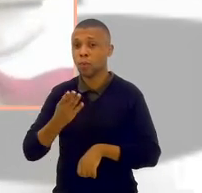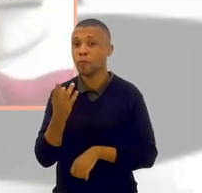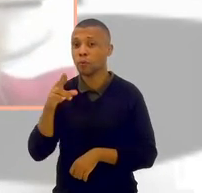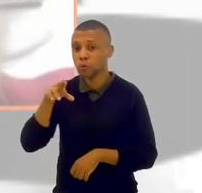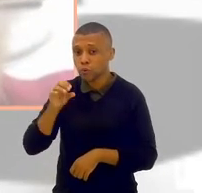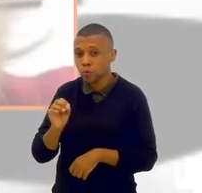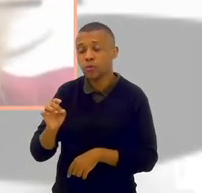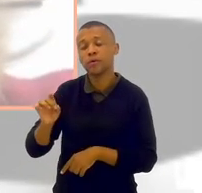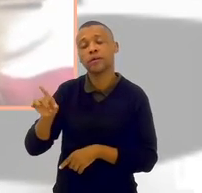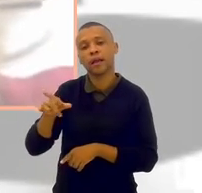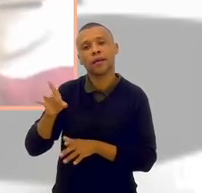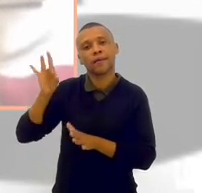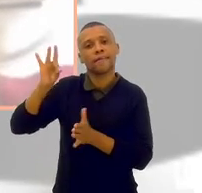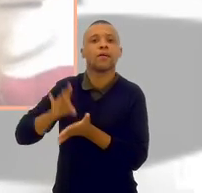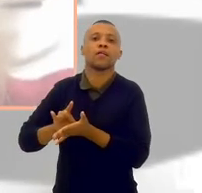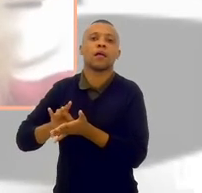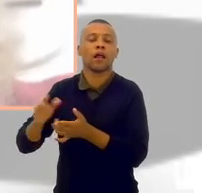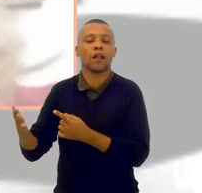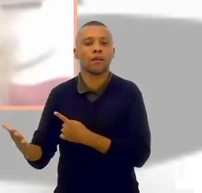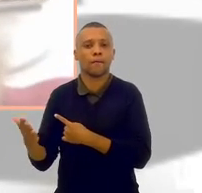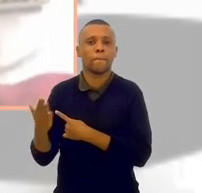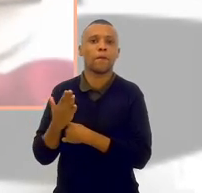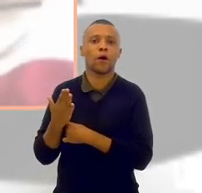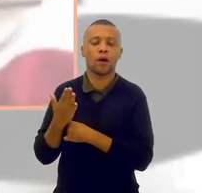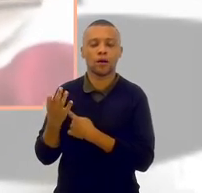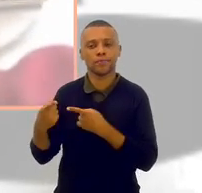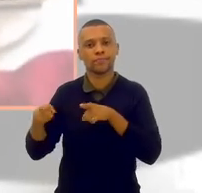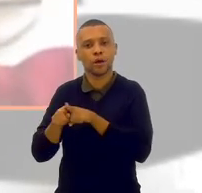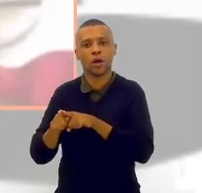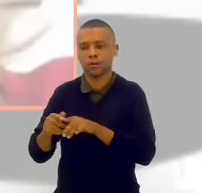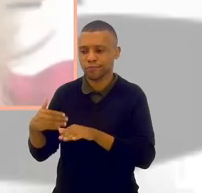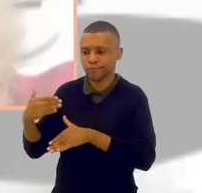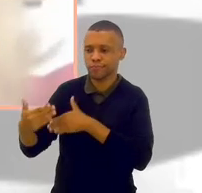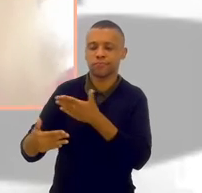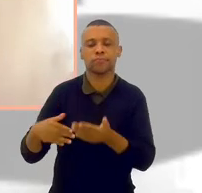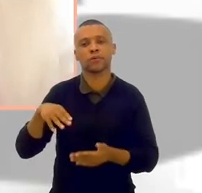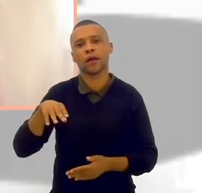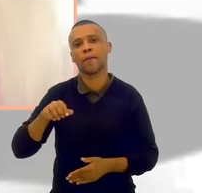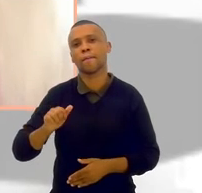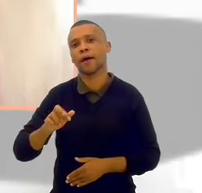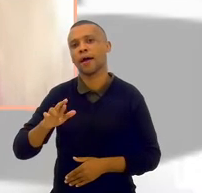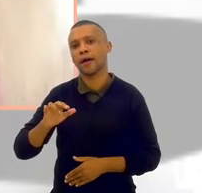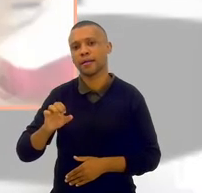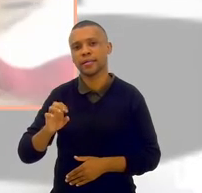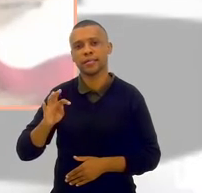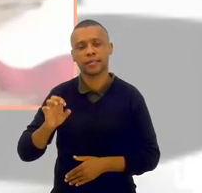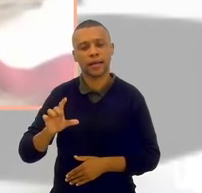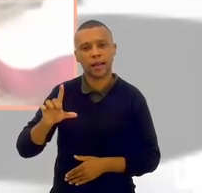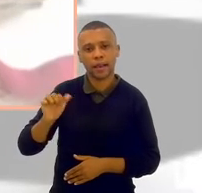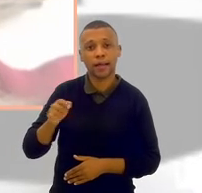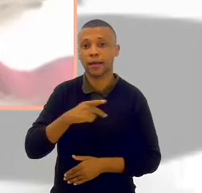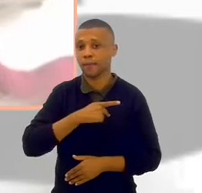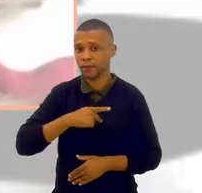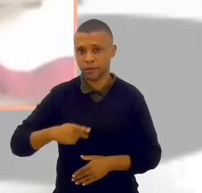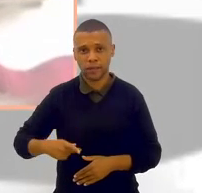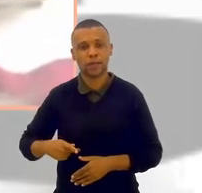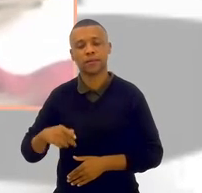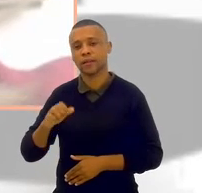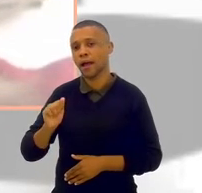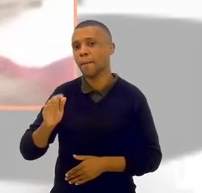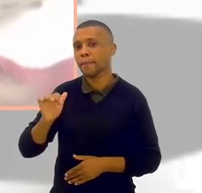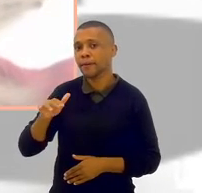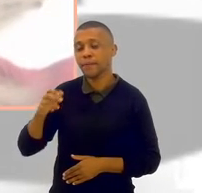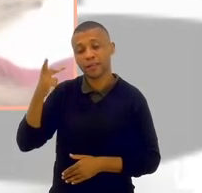e o Bruno Amori, que realmente foi o que batalhou com a gente, né? Maristela Binhardi, que é a presidente da Abime de